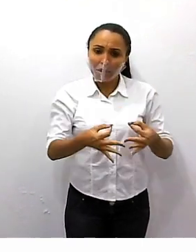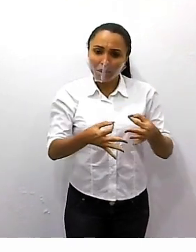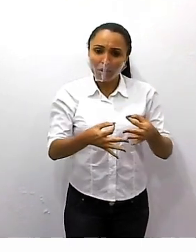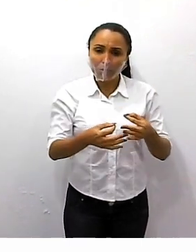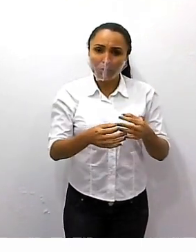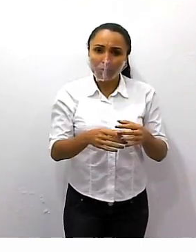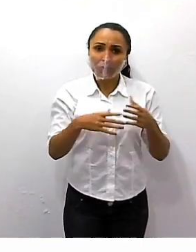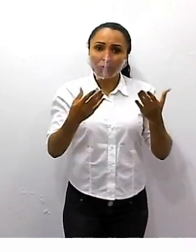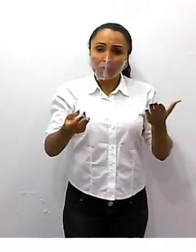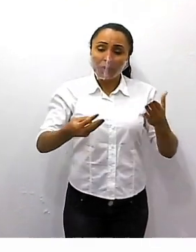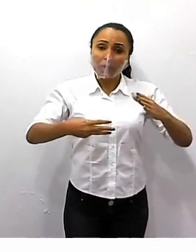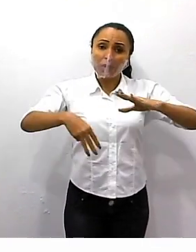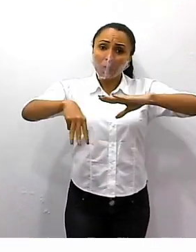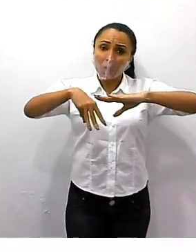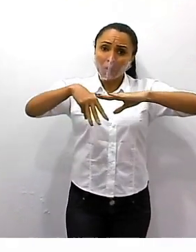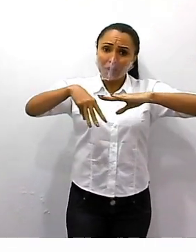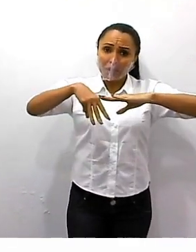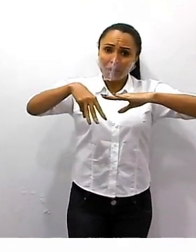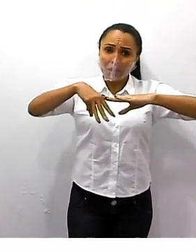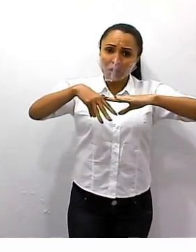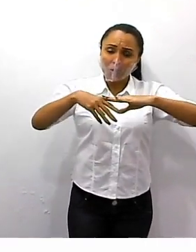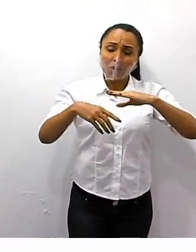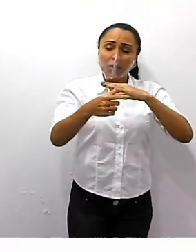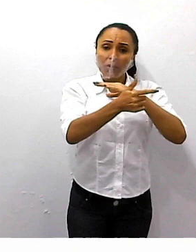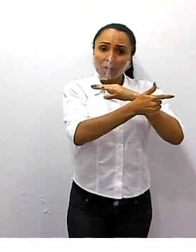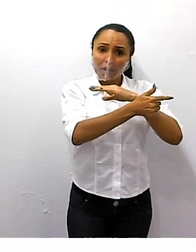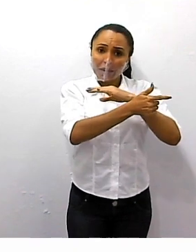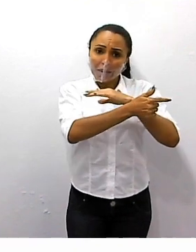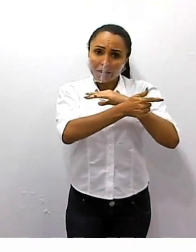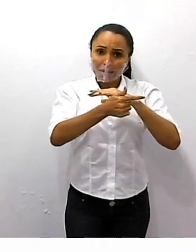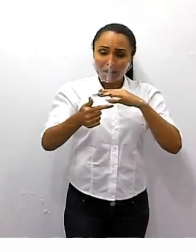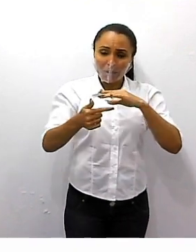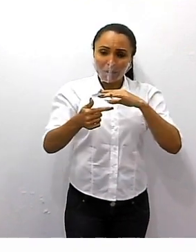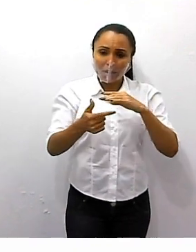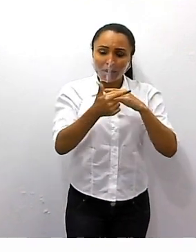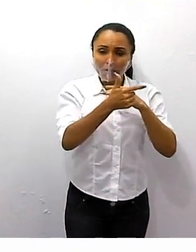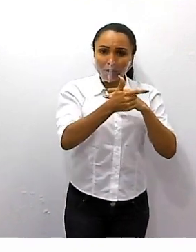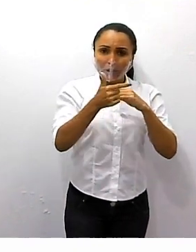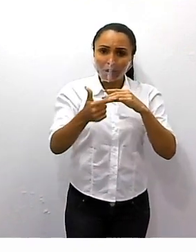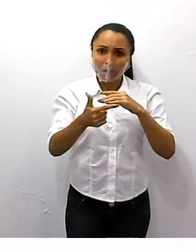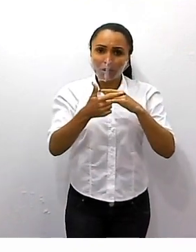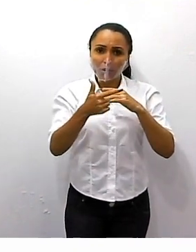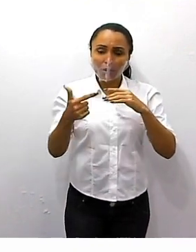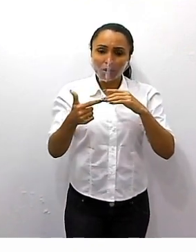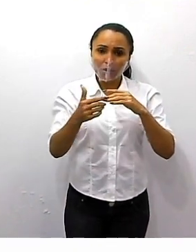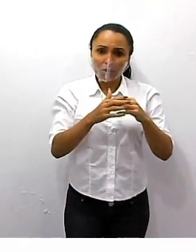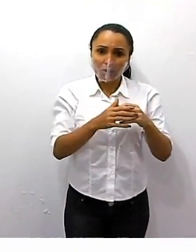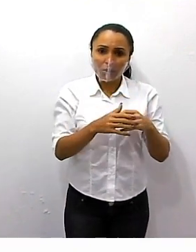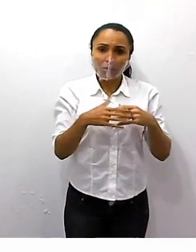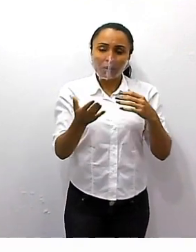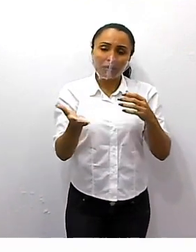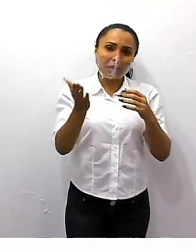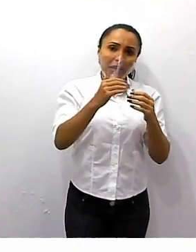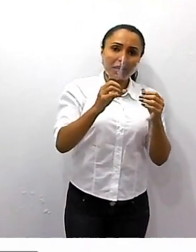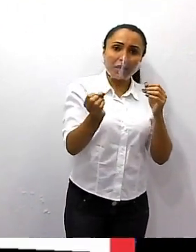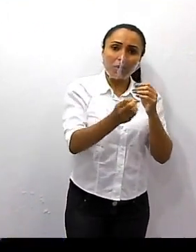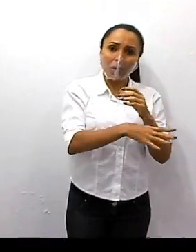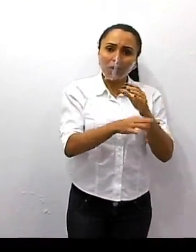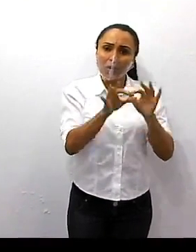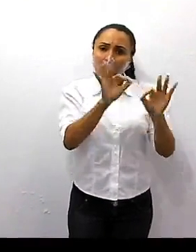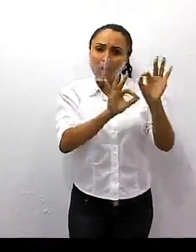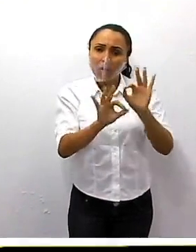O modernismo vem, através da semana de 22, para romper, para desconstruir e para trazer uma nova forma